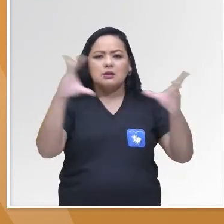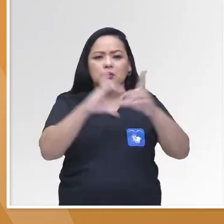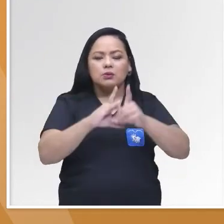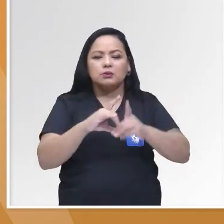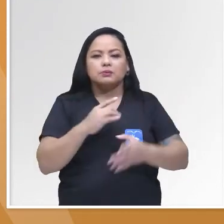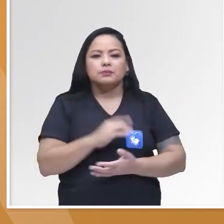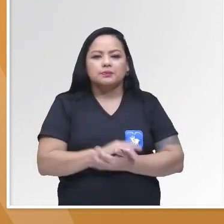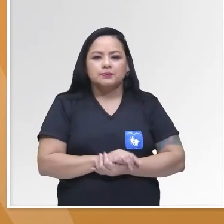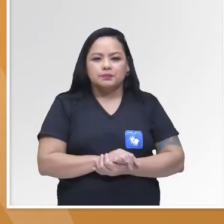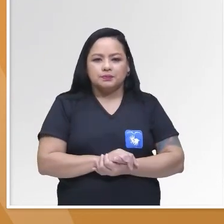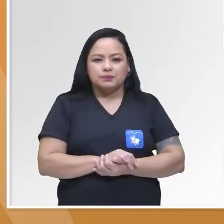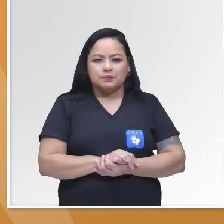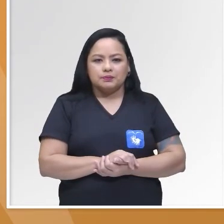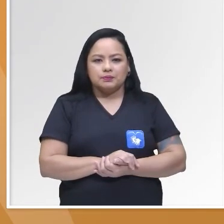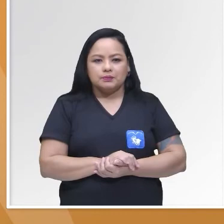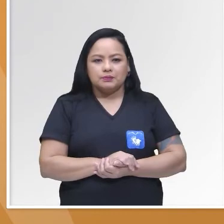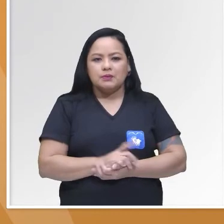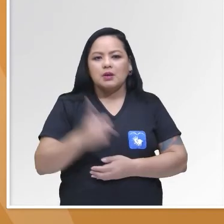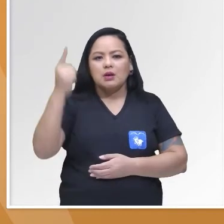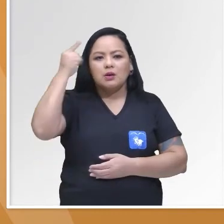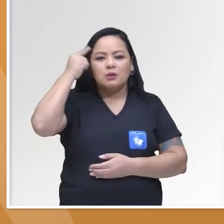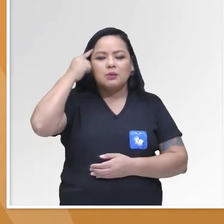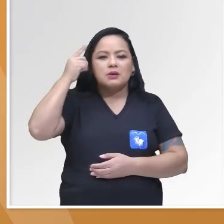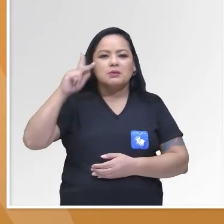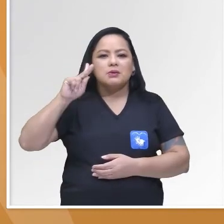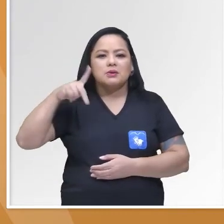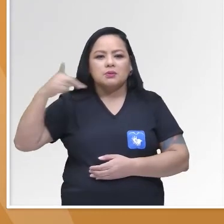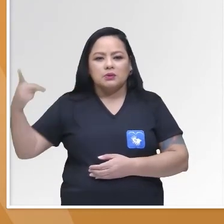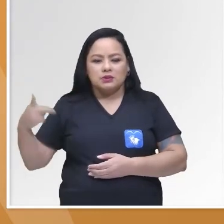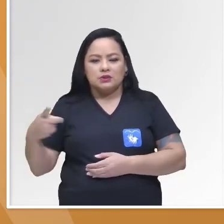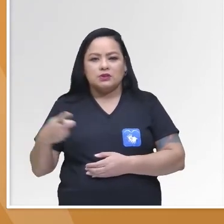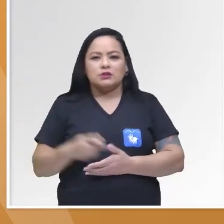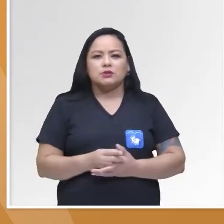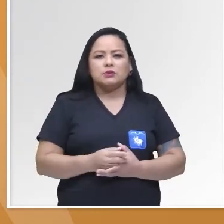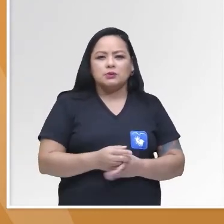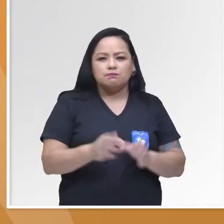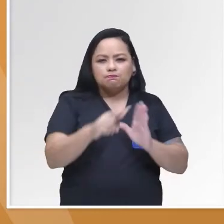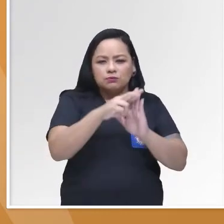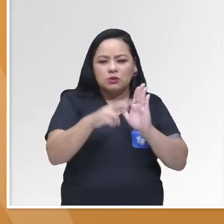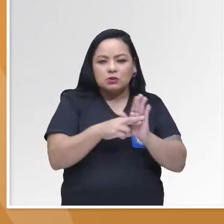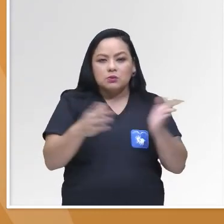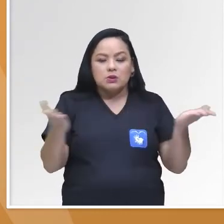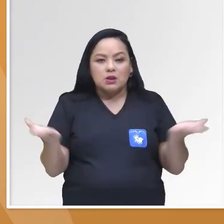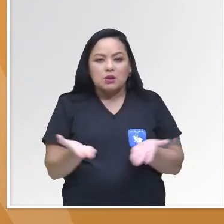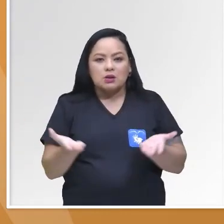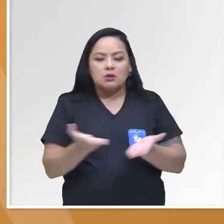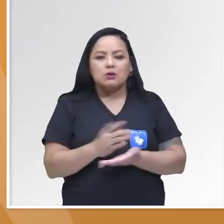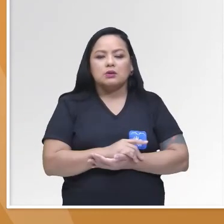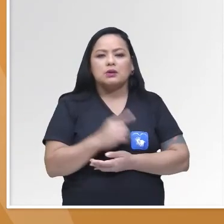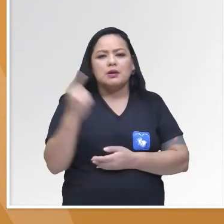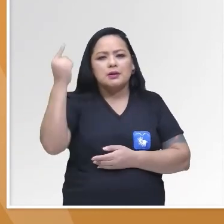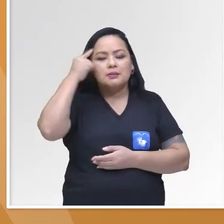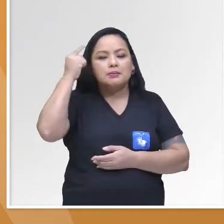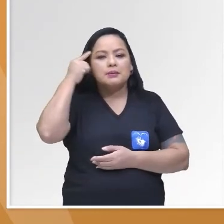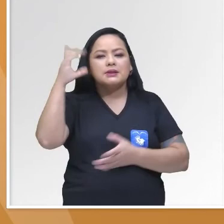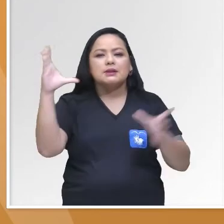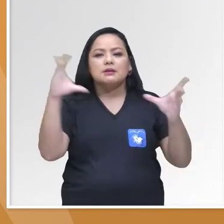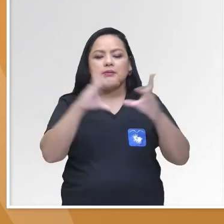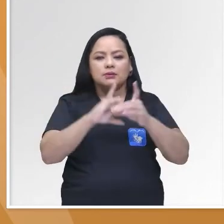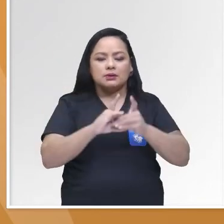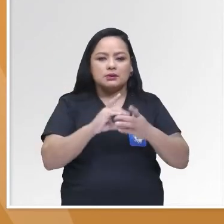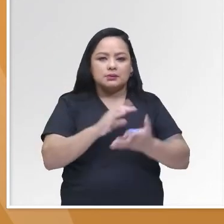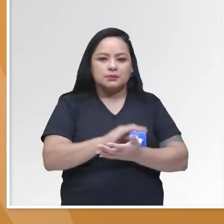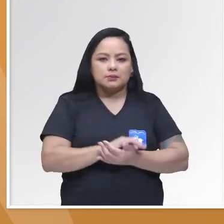democracia? No pensamento político e nos regimes contemporâneos, pensa-se a